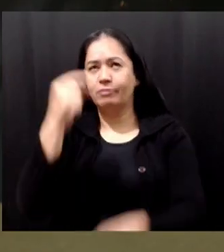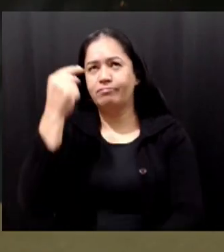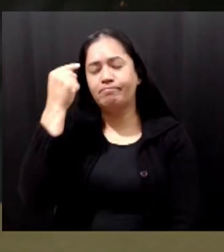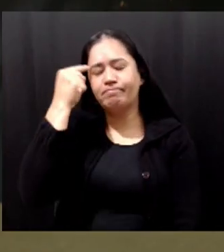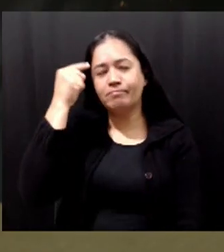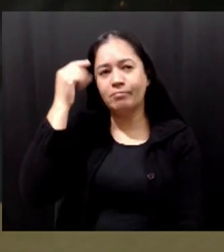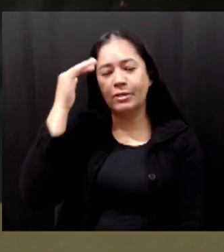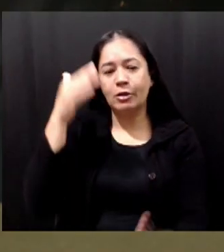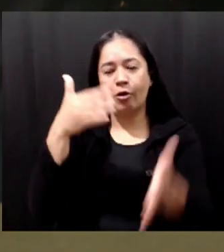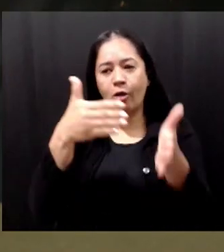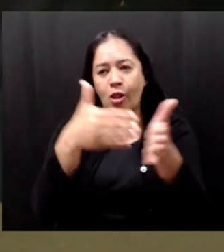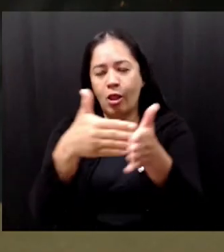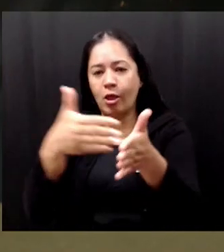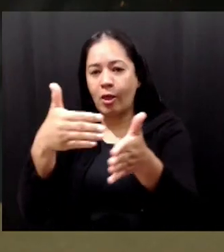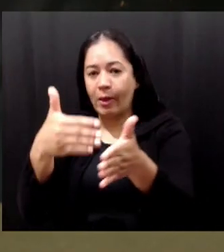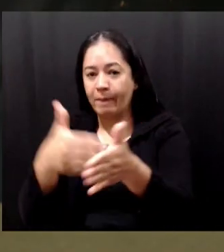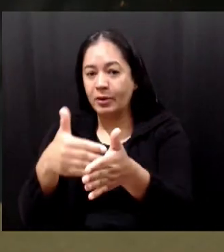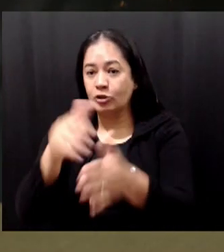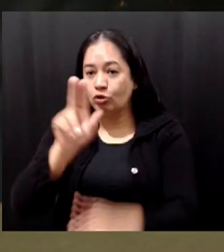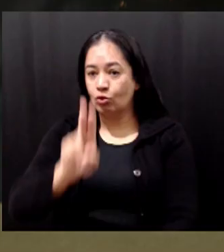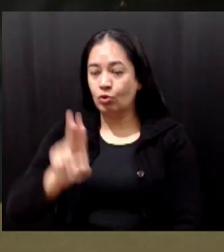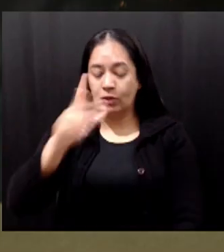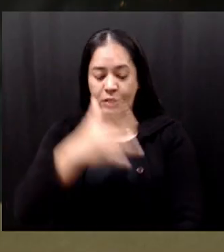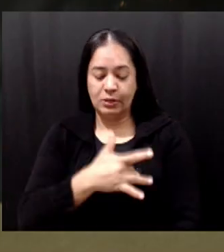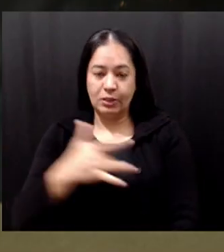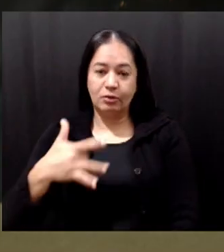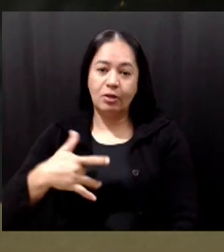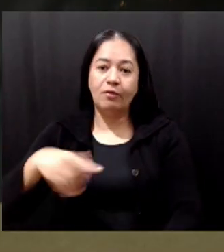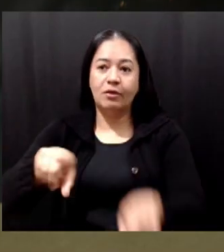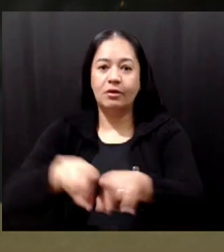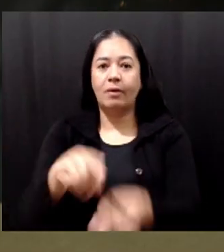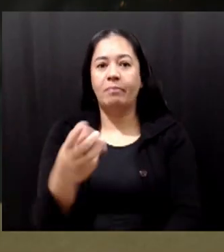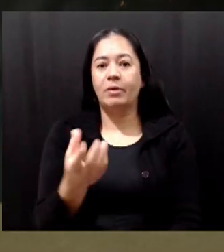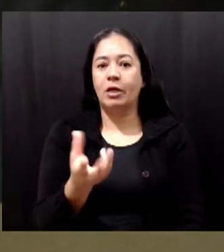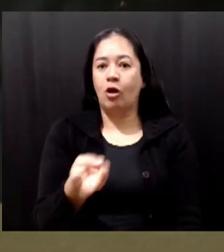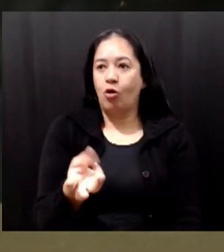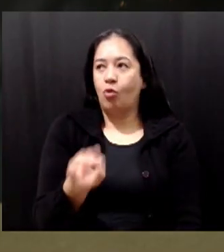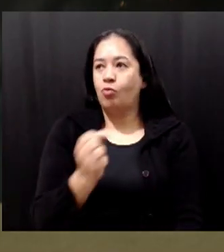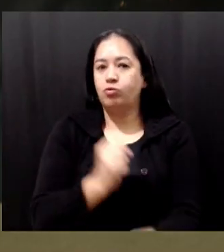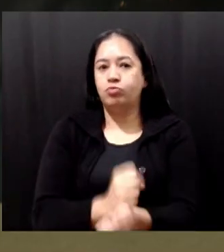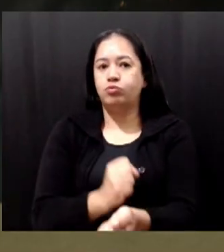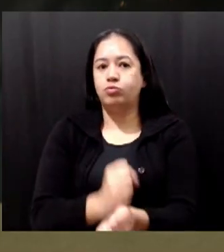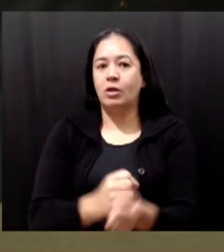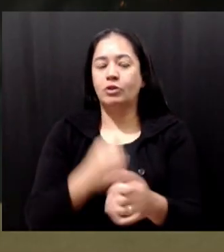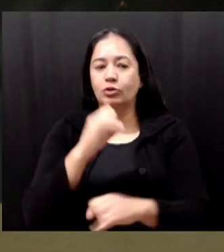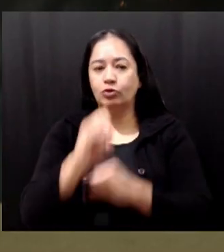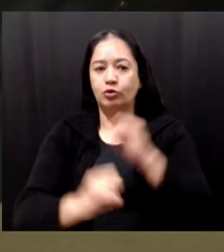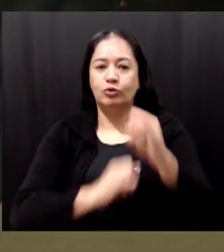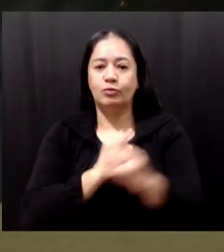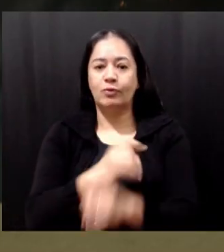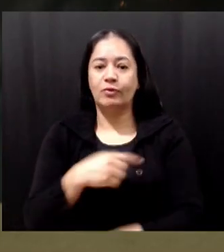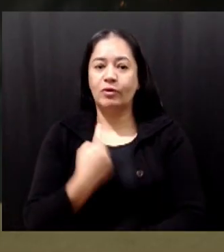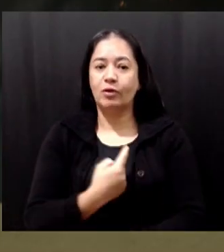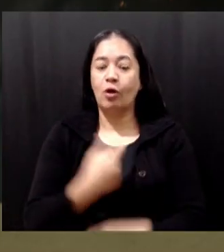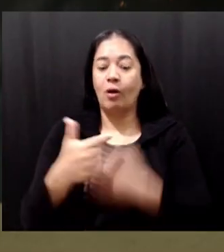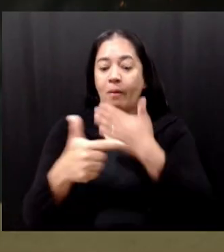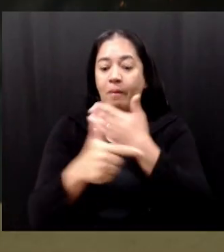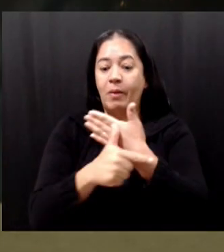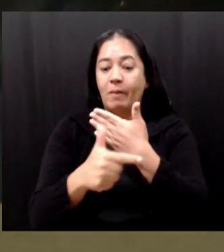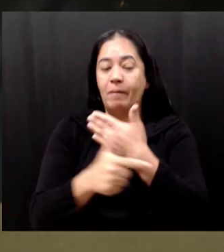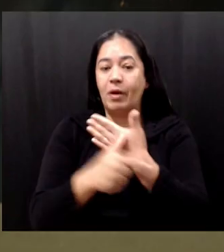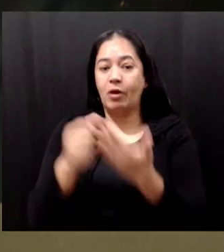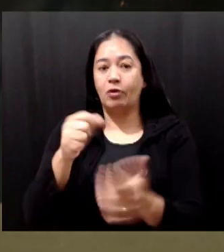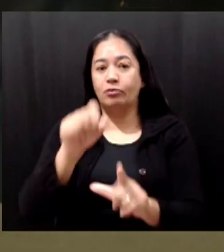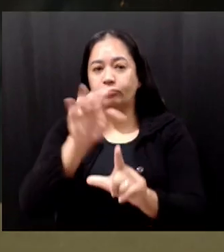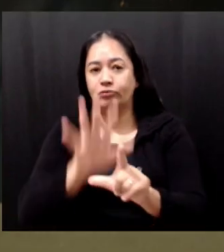o uso saudável e o vício digital. Vamos discutir o papel das plataformas na construção da identidade,